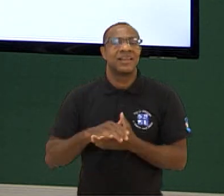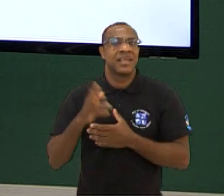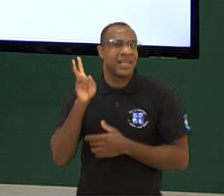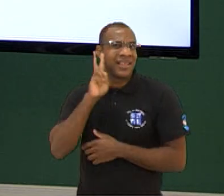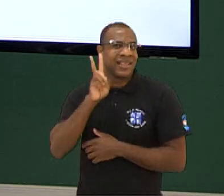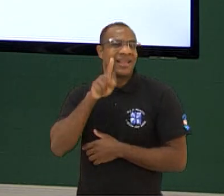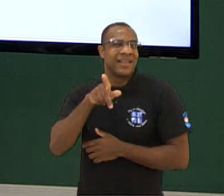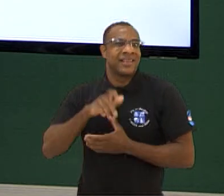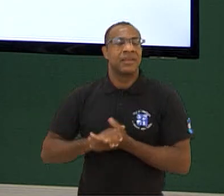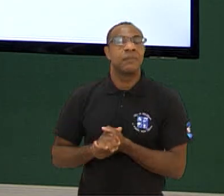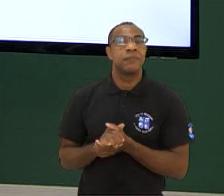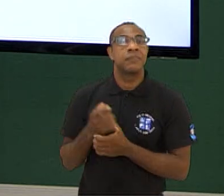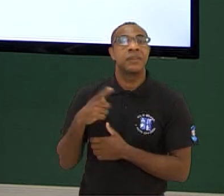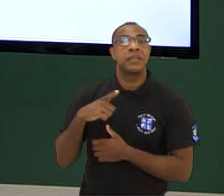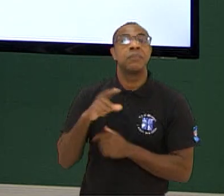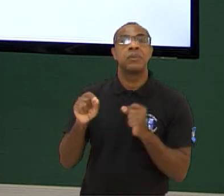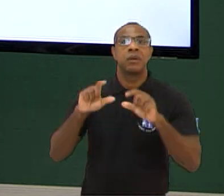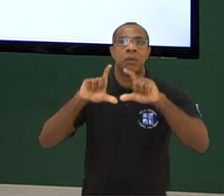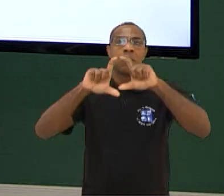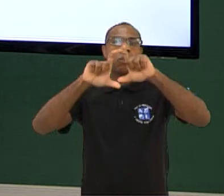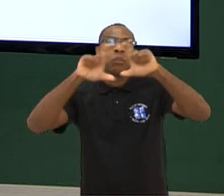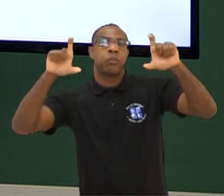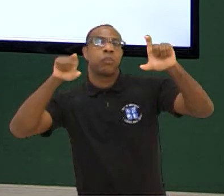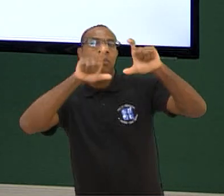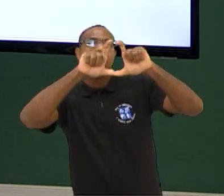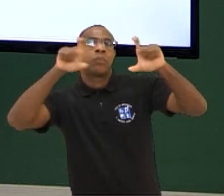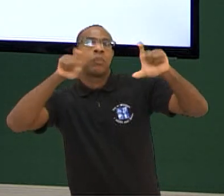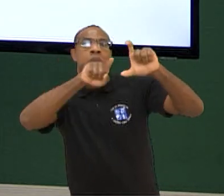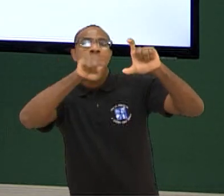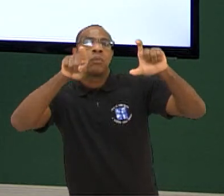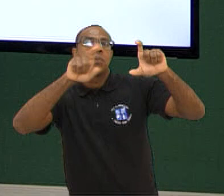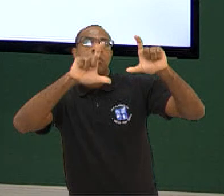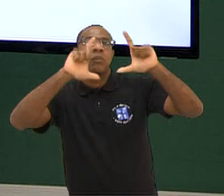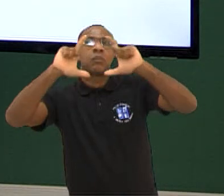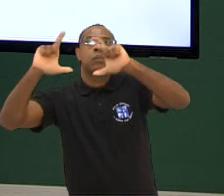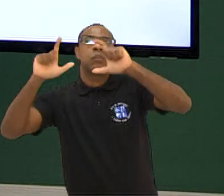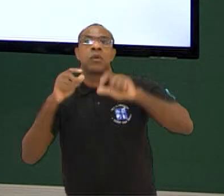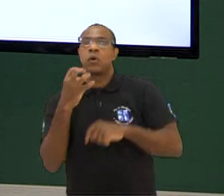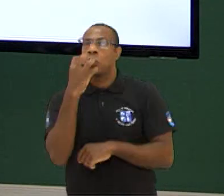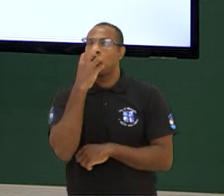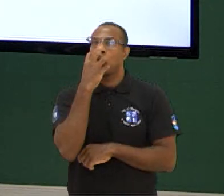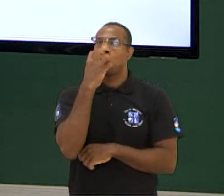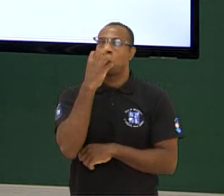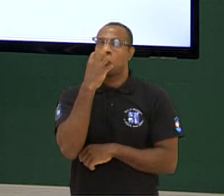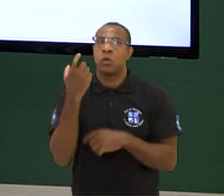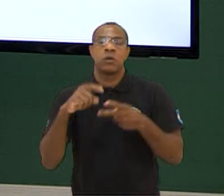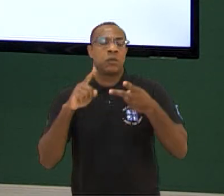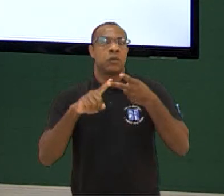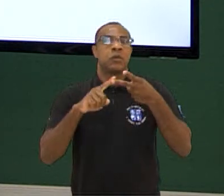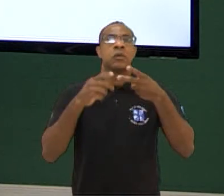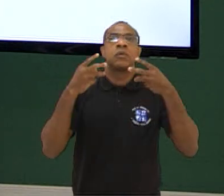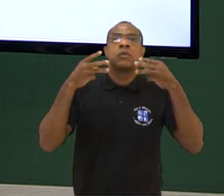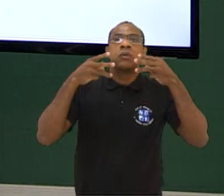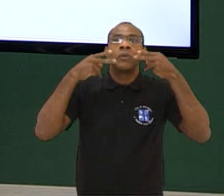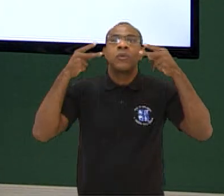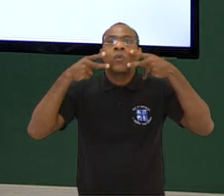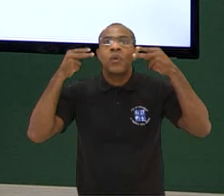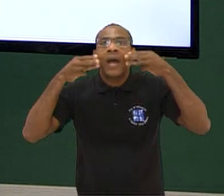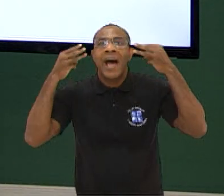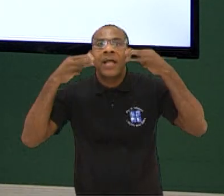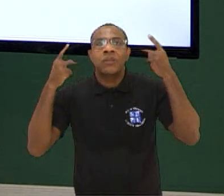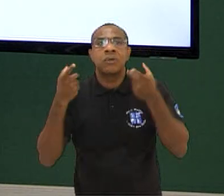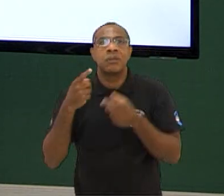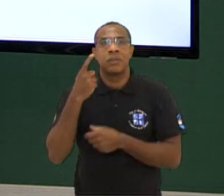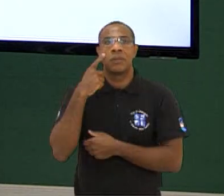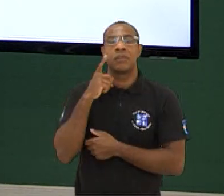temos uma charzinha com o Odd, né? Que é o cachorro, e o Garfield aqui. Então você vê que